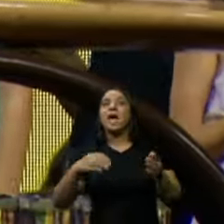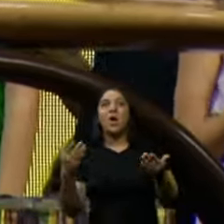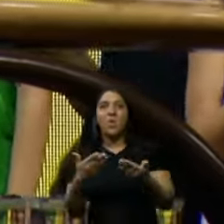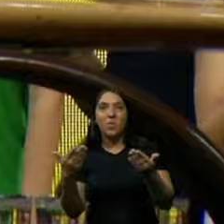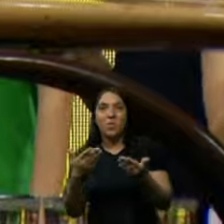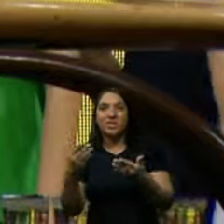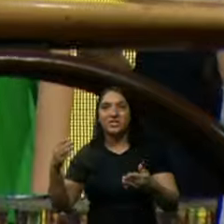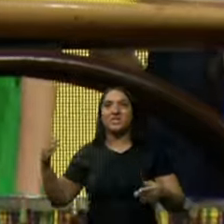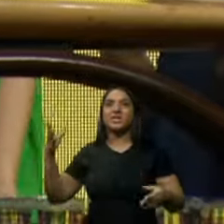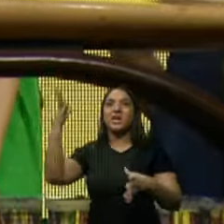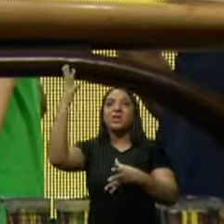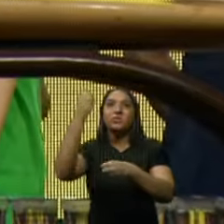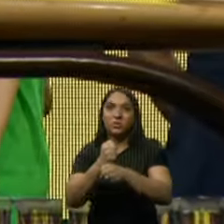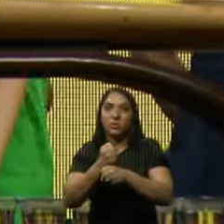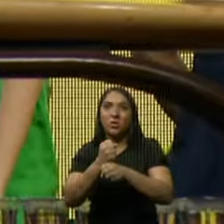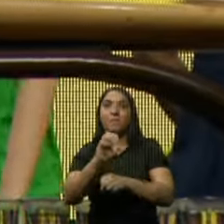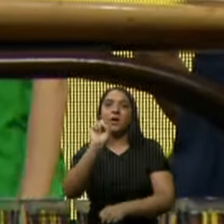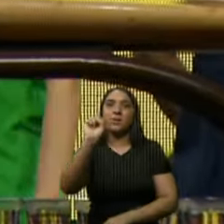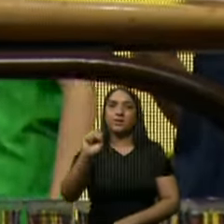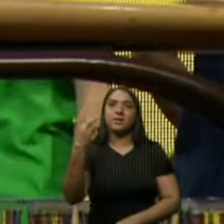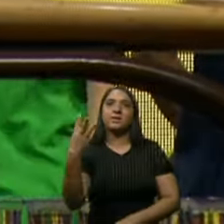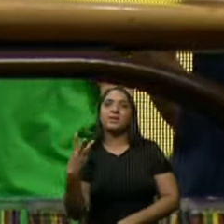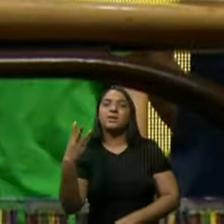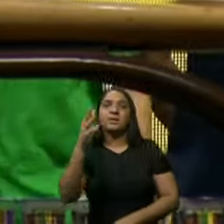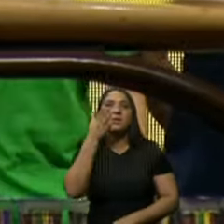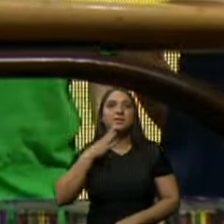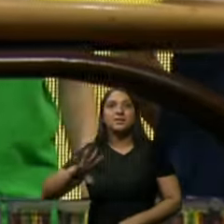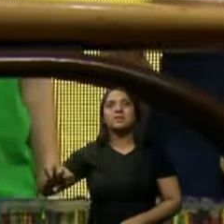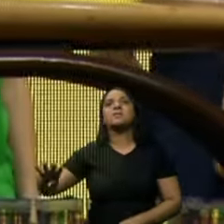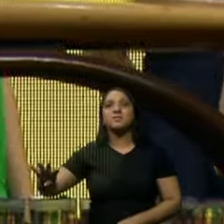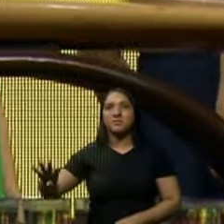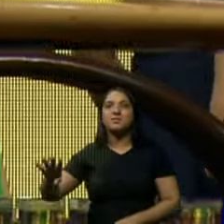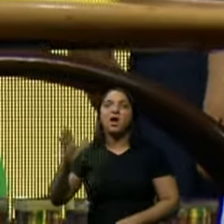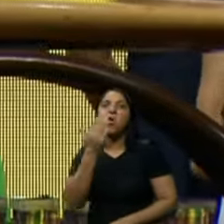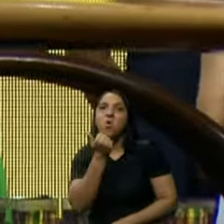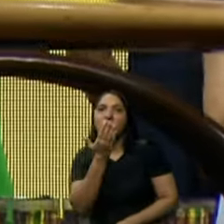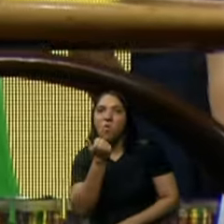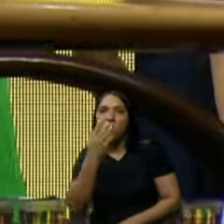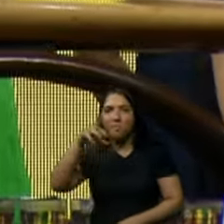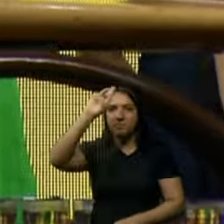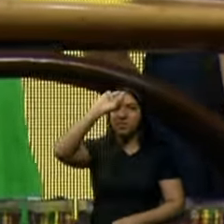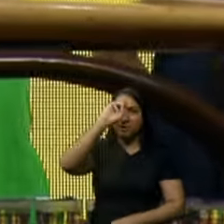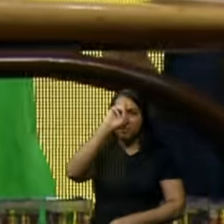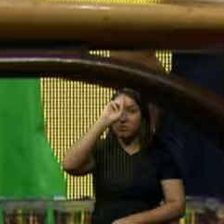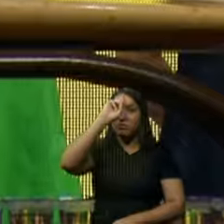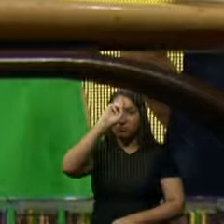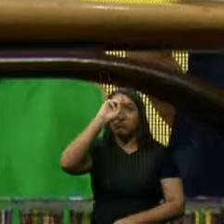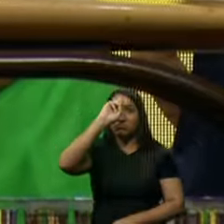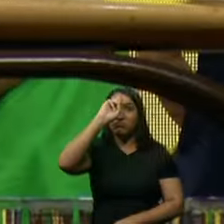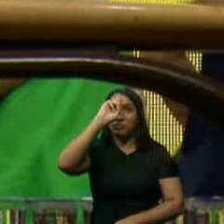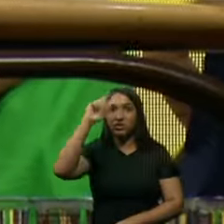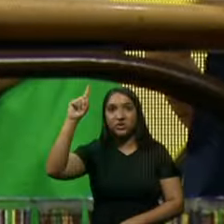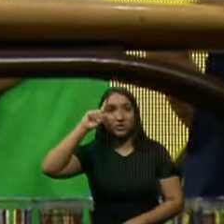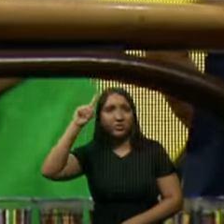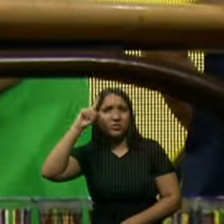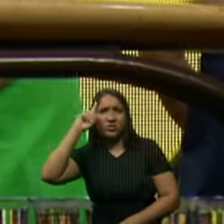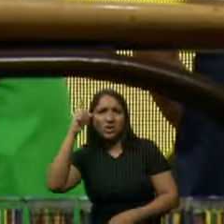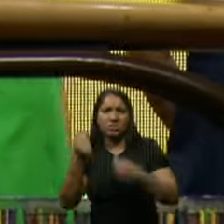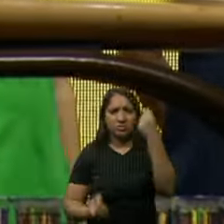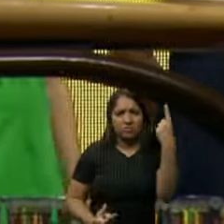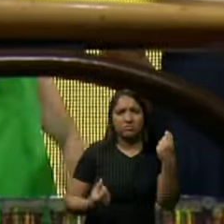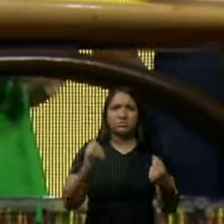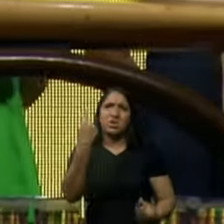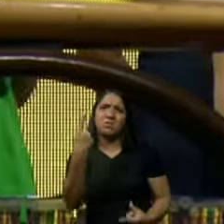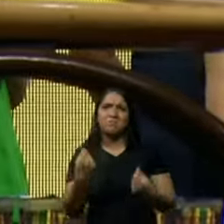83 crianças que é o mostram um dia sim um dia não porque a gente não tem quadrinhos o suficiente para trazer alimentação todos os